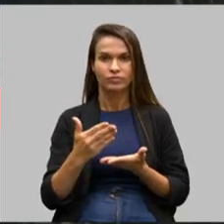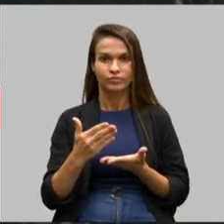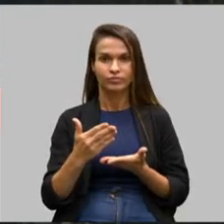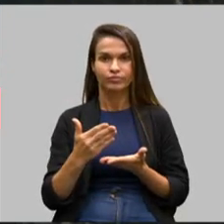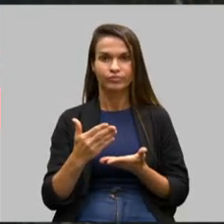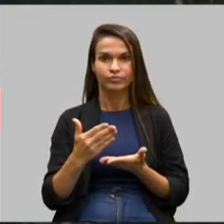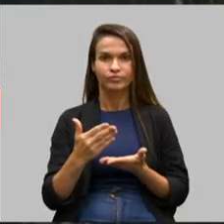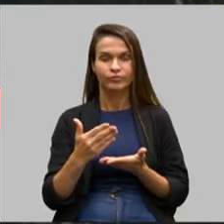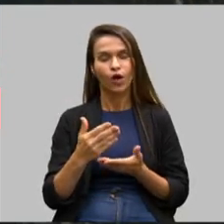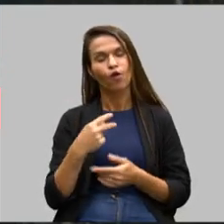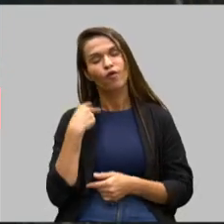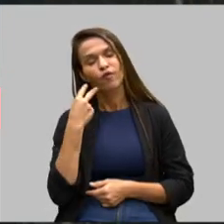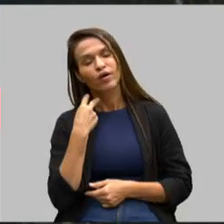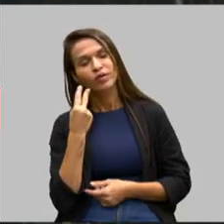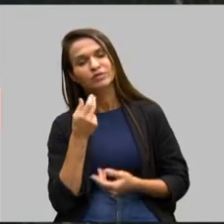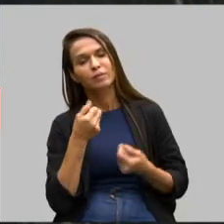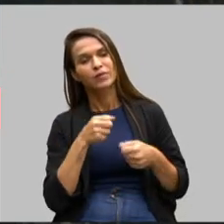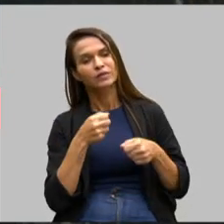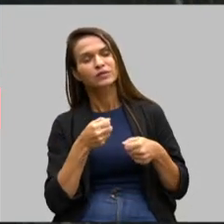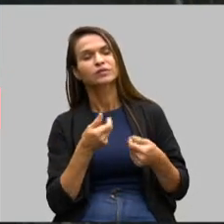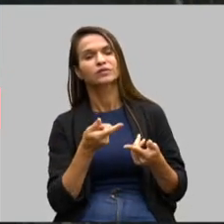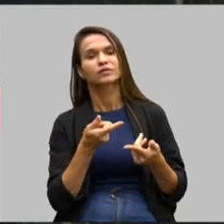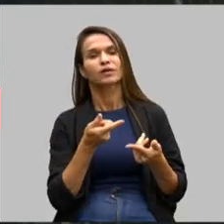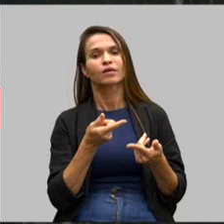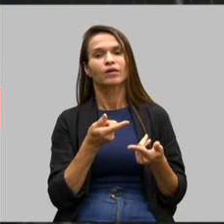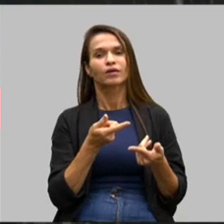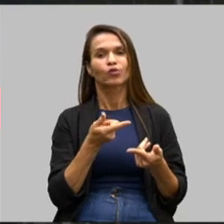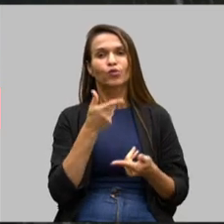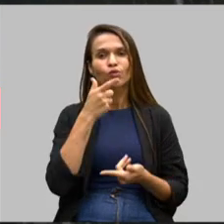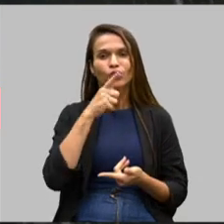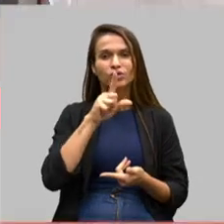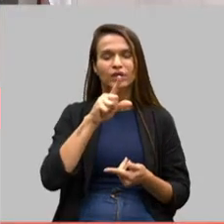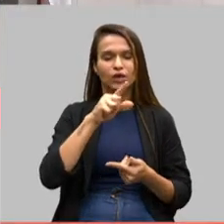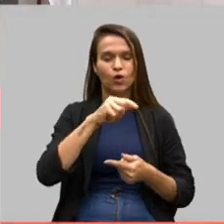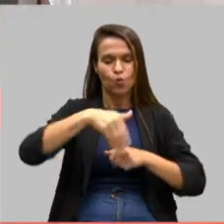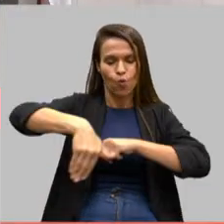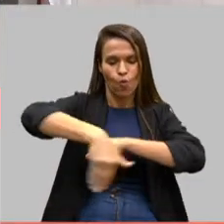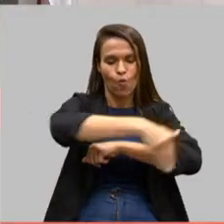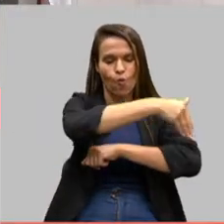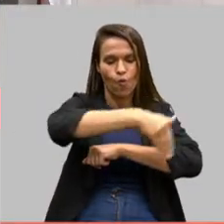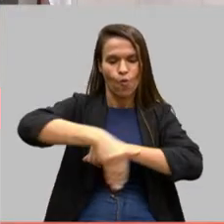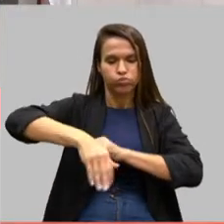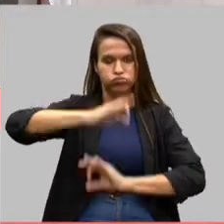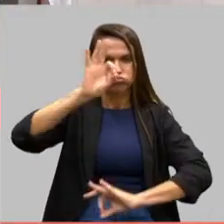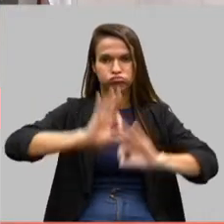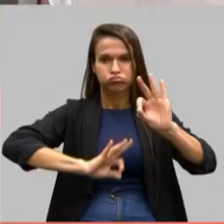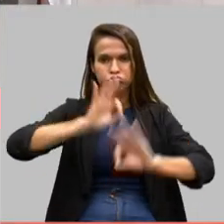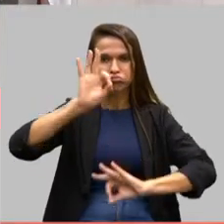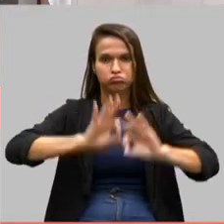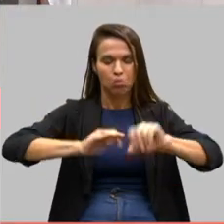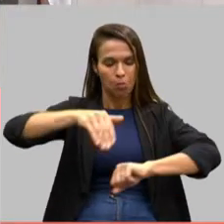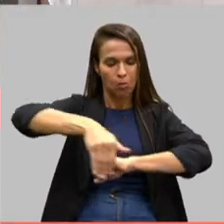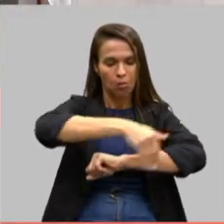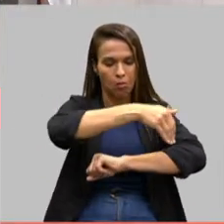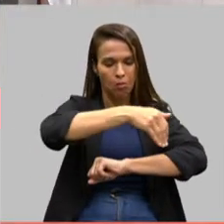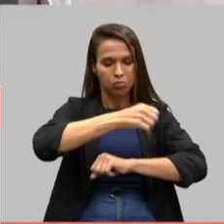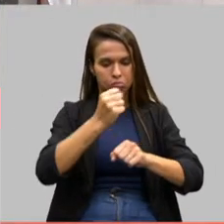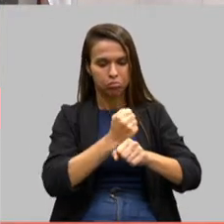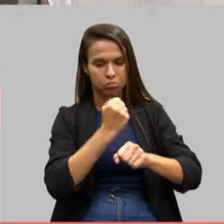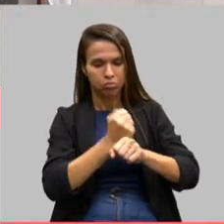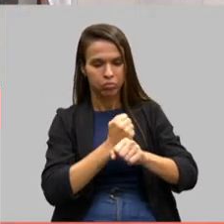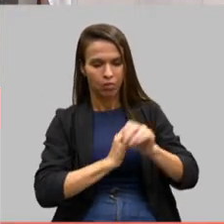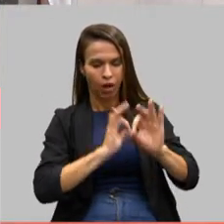Ô, vereador, o senhor tem que me arrumar um calçamento? Aí colocava o calçamento.